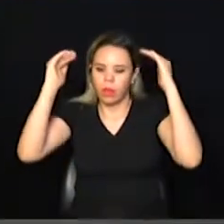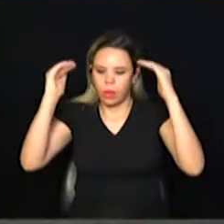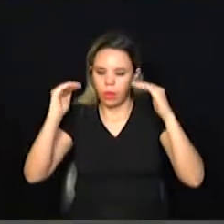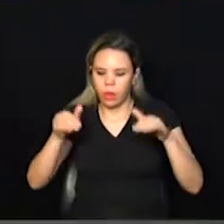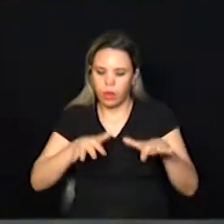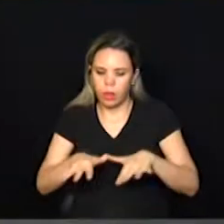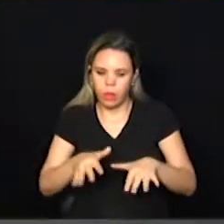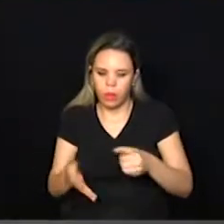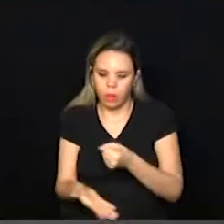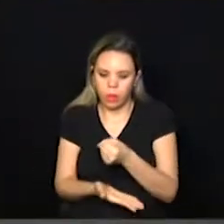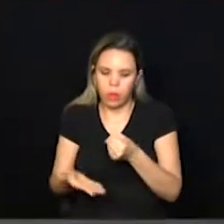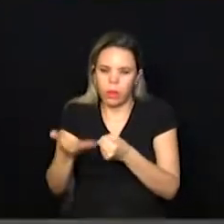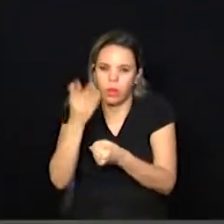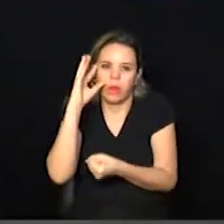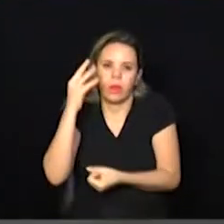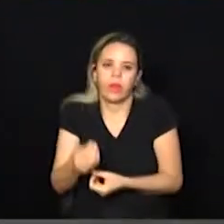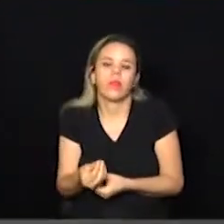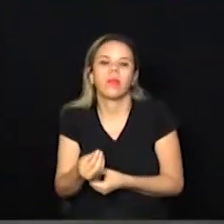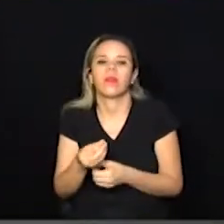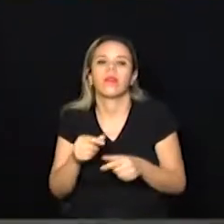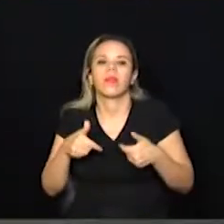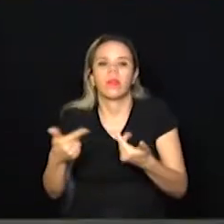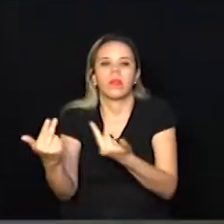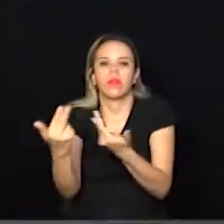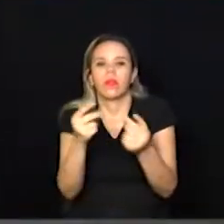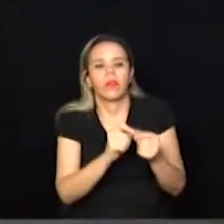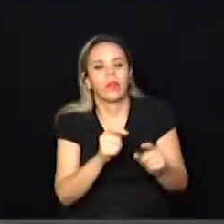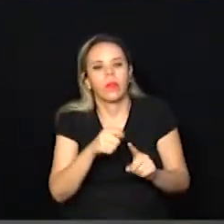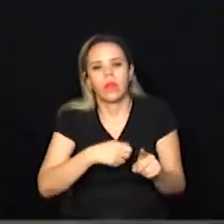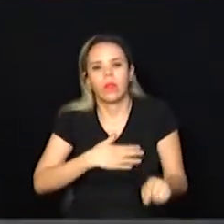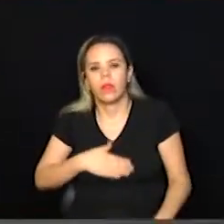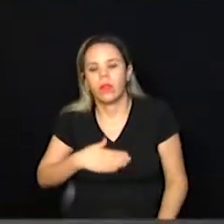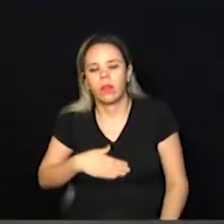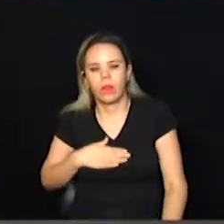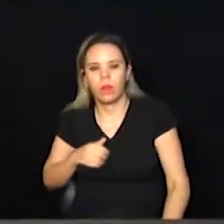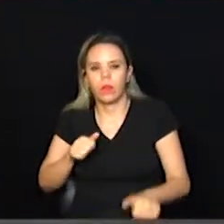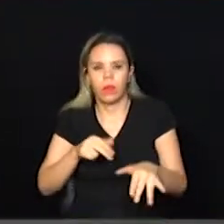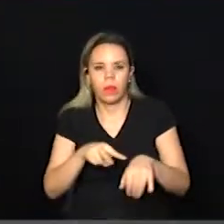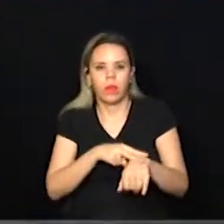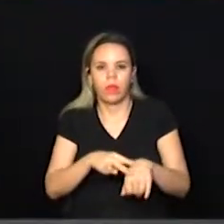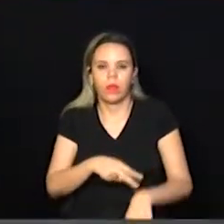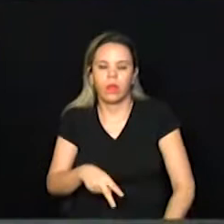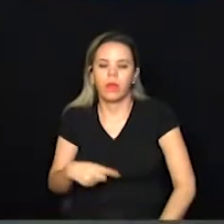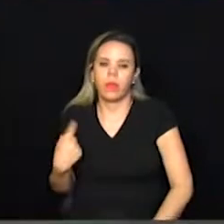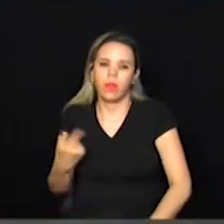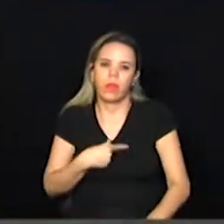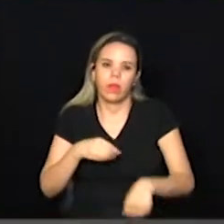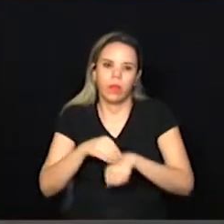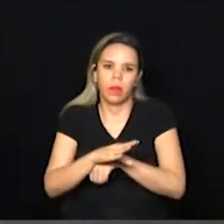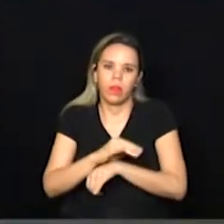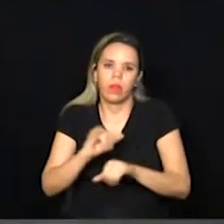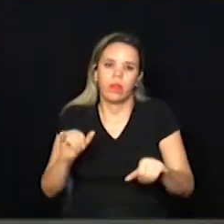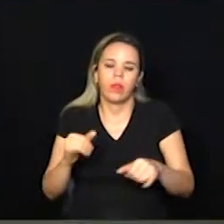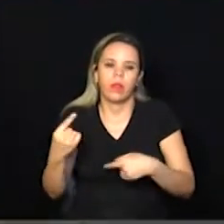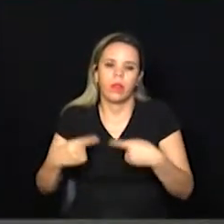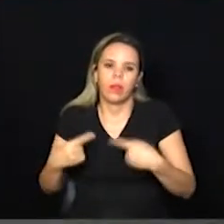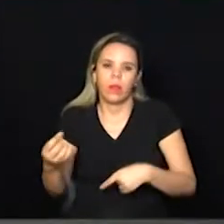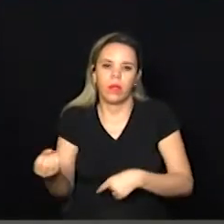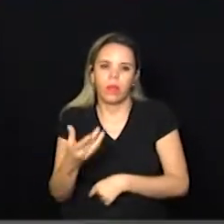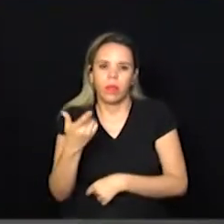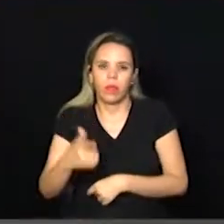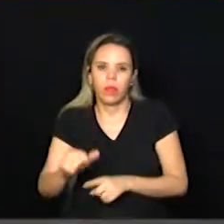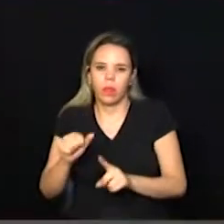movimentos. Eu entendo que ações, como a gente fez do Agosto Lilás, estamos em Setembro Verde, faz com que nós tragamos a discussão novamente,